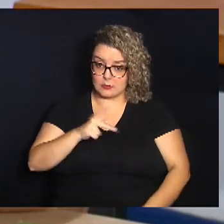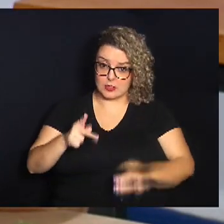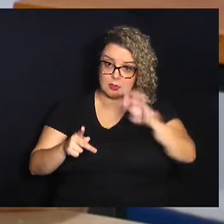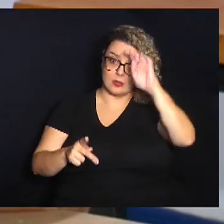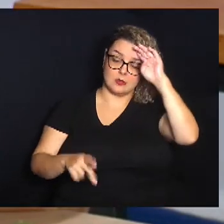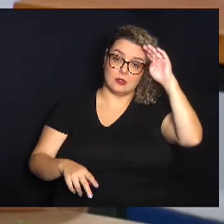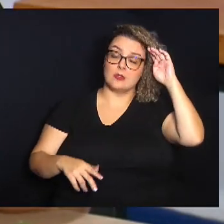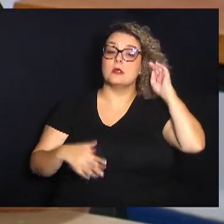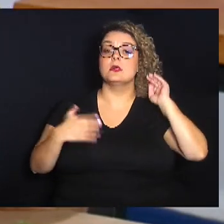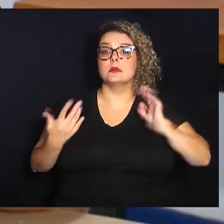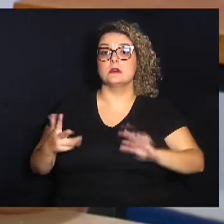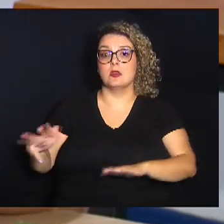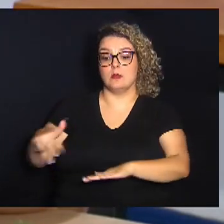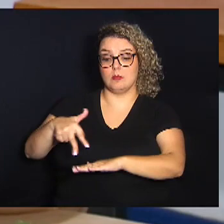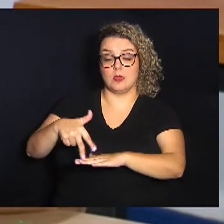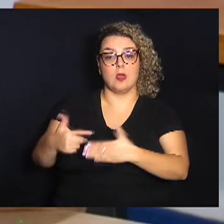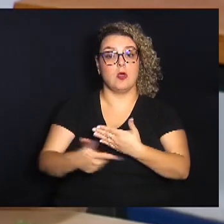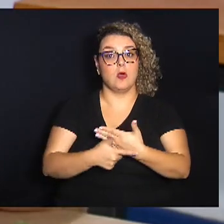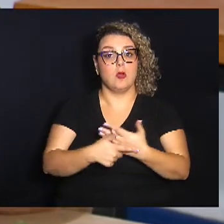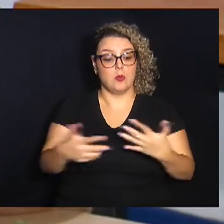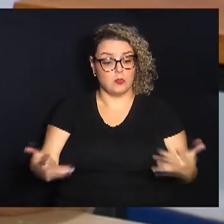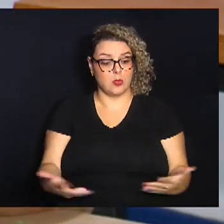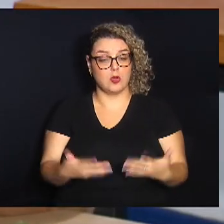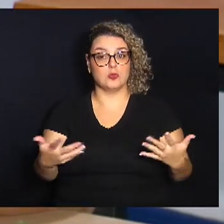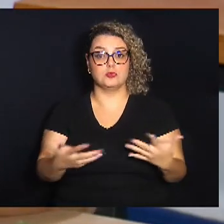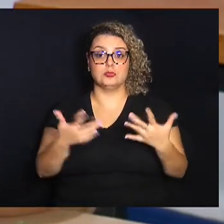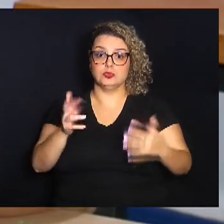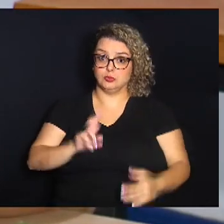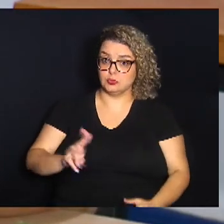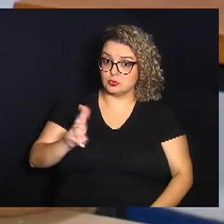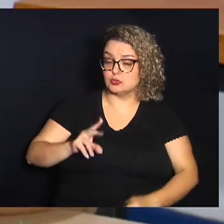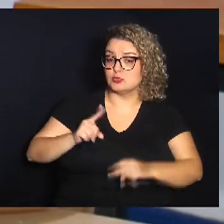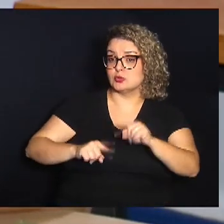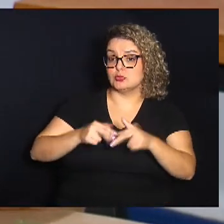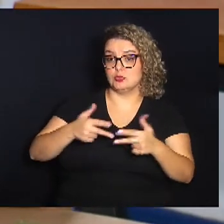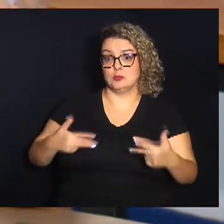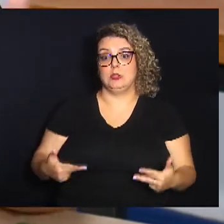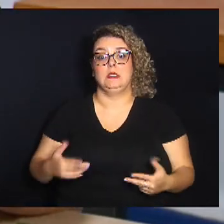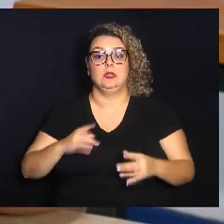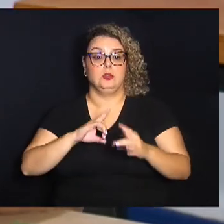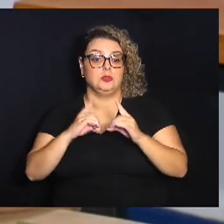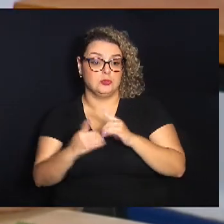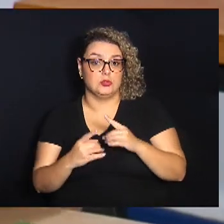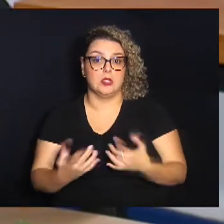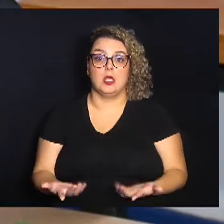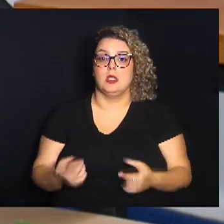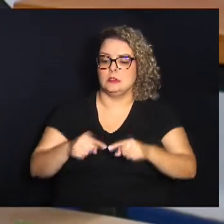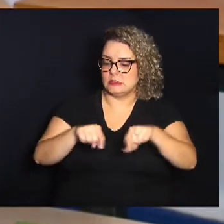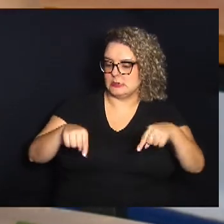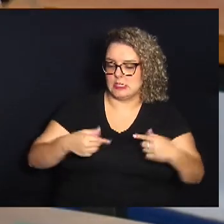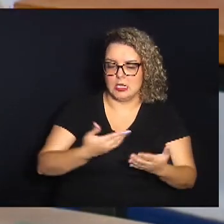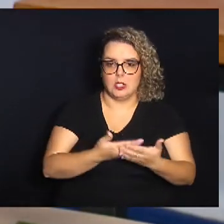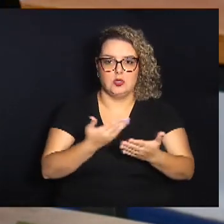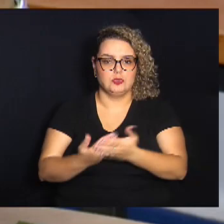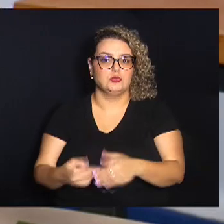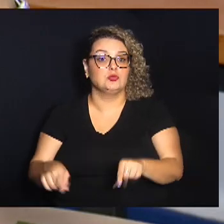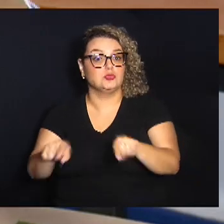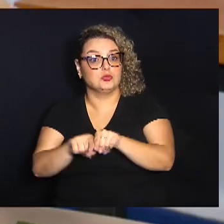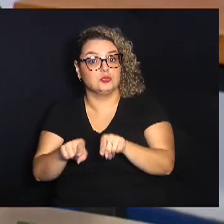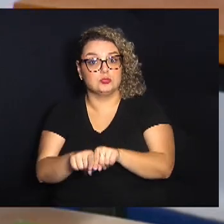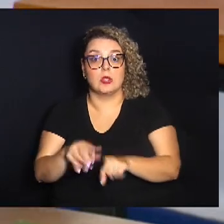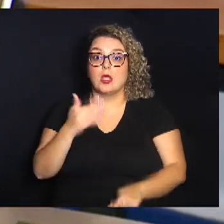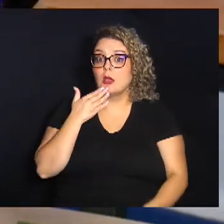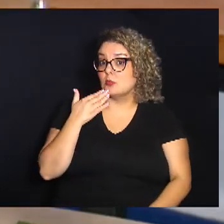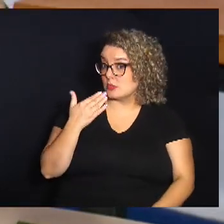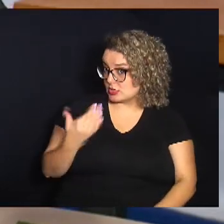figura do professor tem um papel motivador ali no uso, né, do material didático, tanto em sala de aula, como também